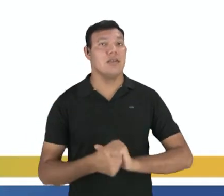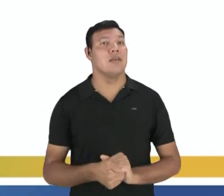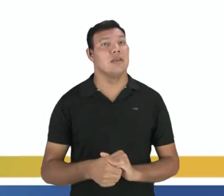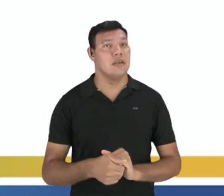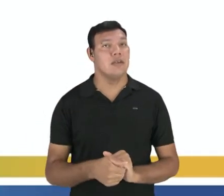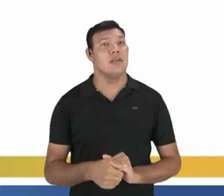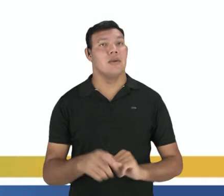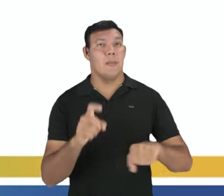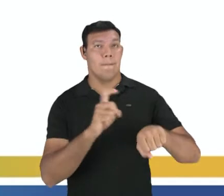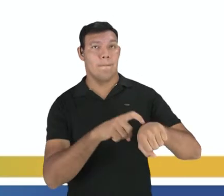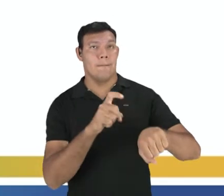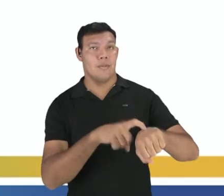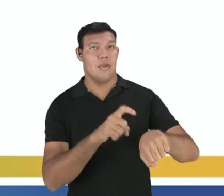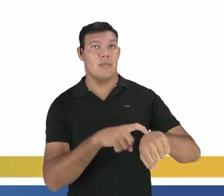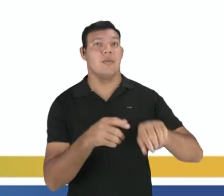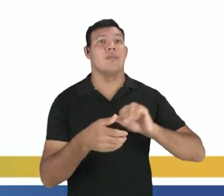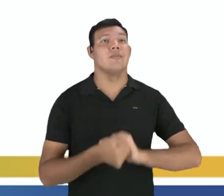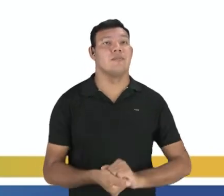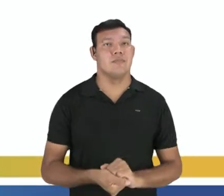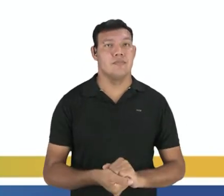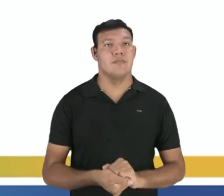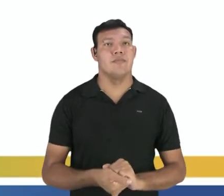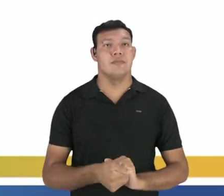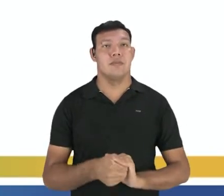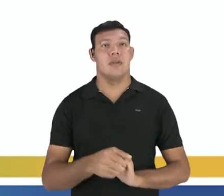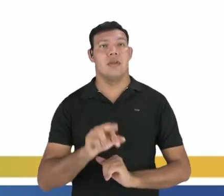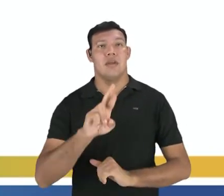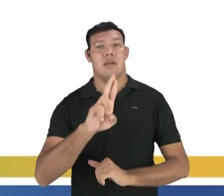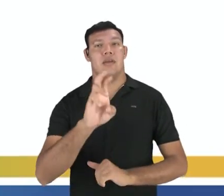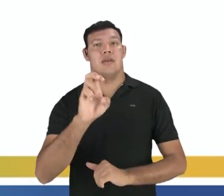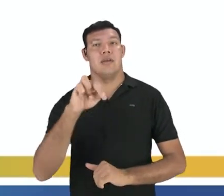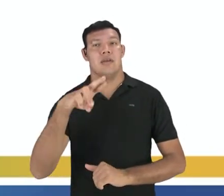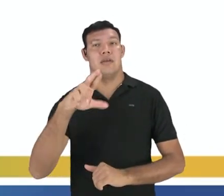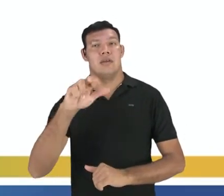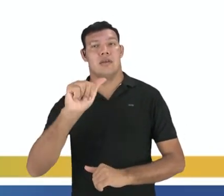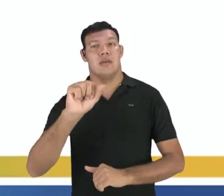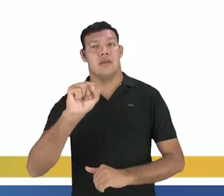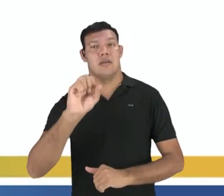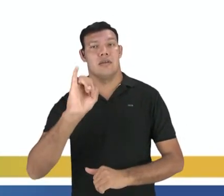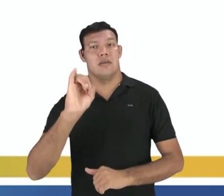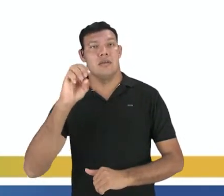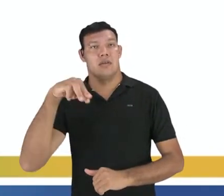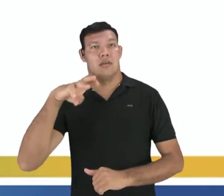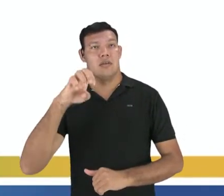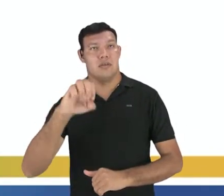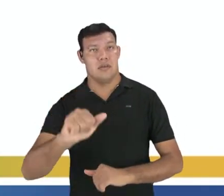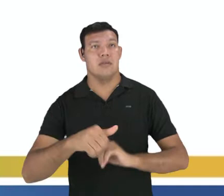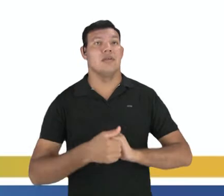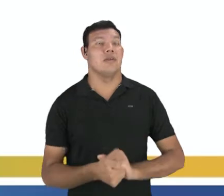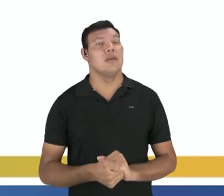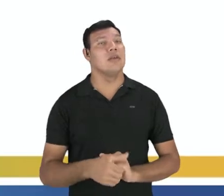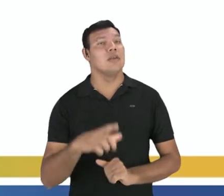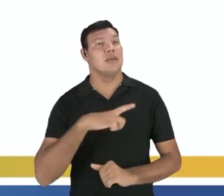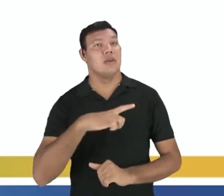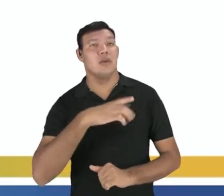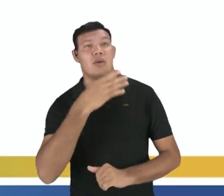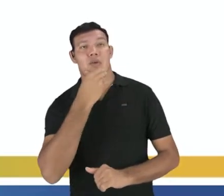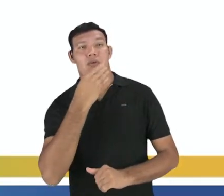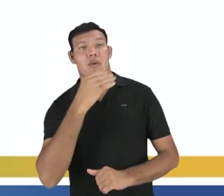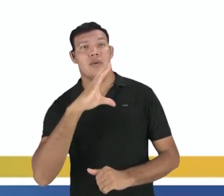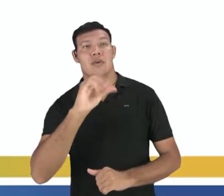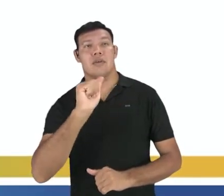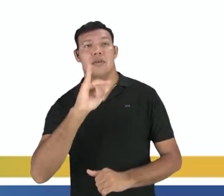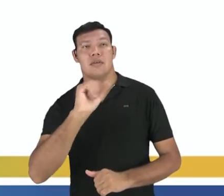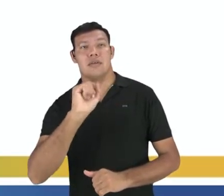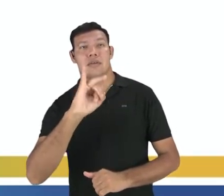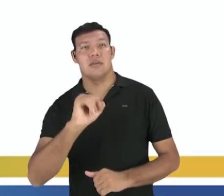outro personagem, que é Cássio, que é promovido a tenente por Otelo. No entanto, o invejoso logo ficou ofendido